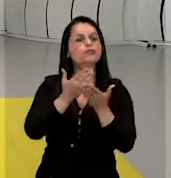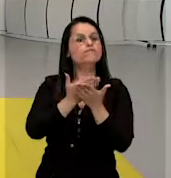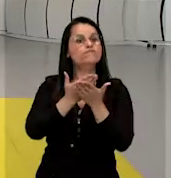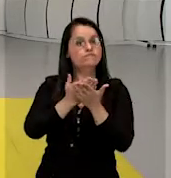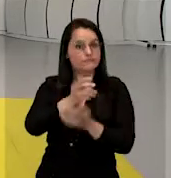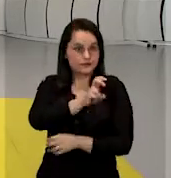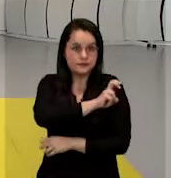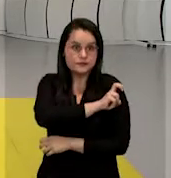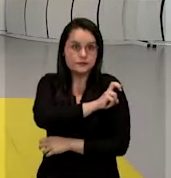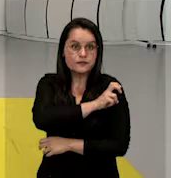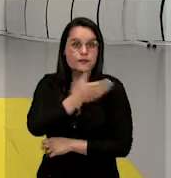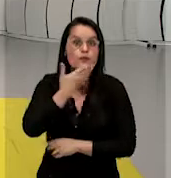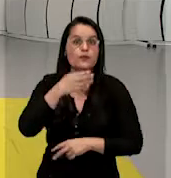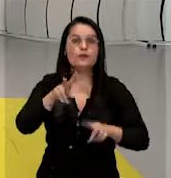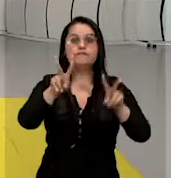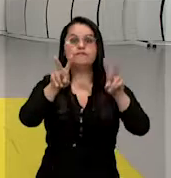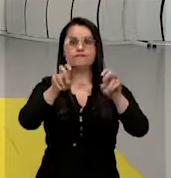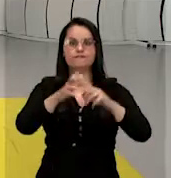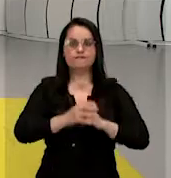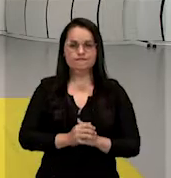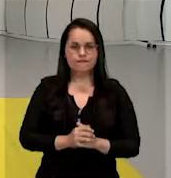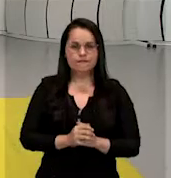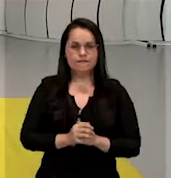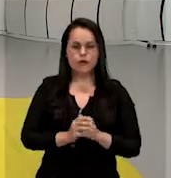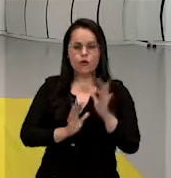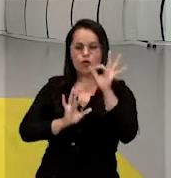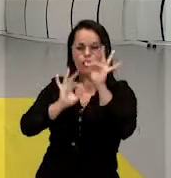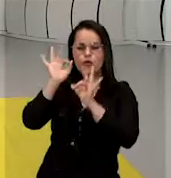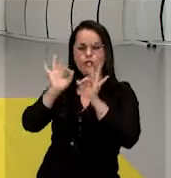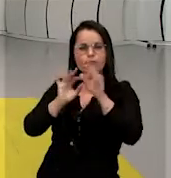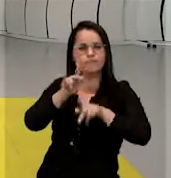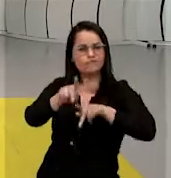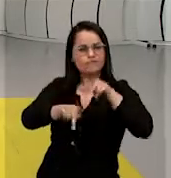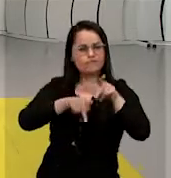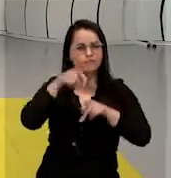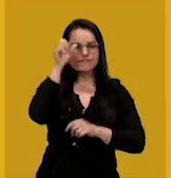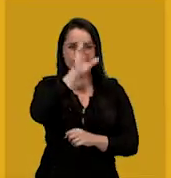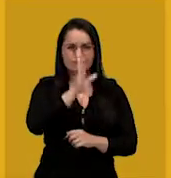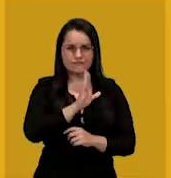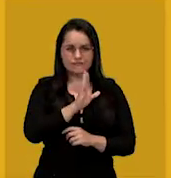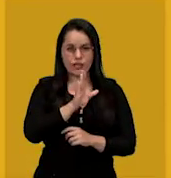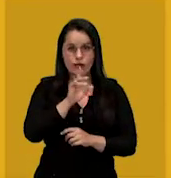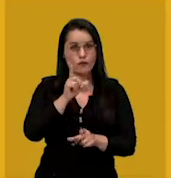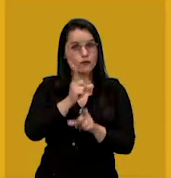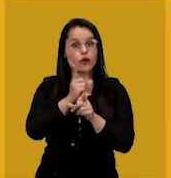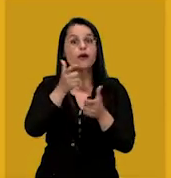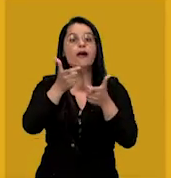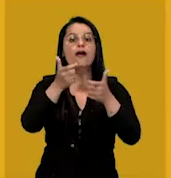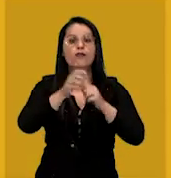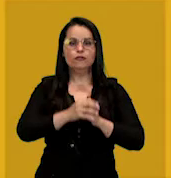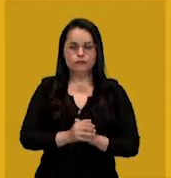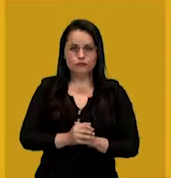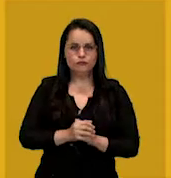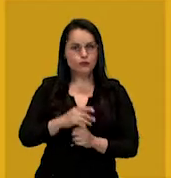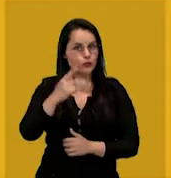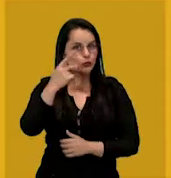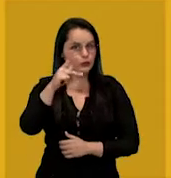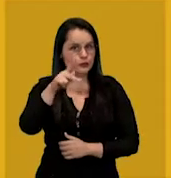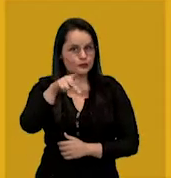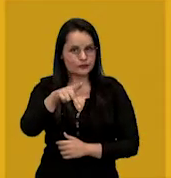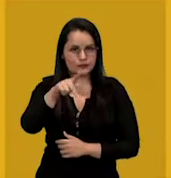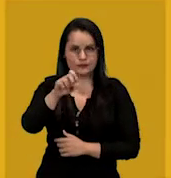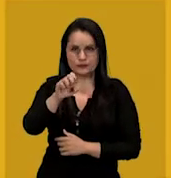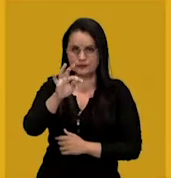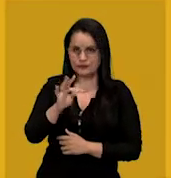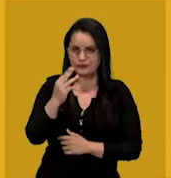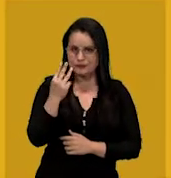5º ano vai falar sobre a formação do povo brasileiro. Você encontra esse conteúdo lá no seu PET